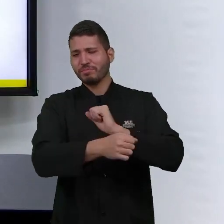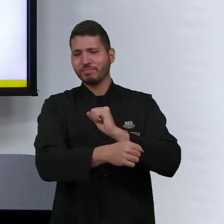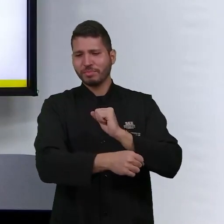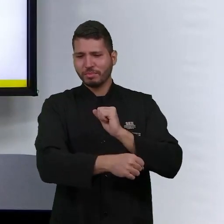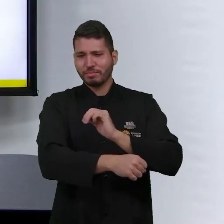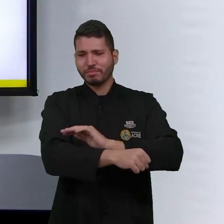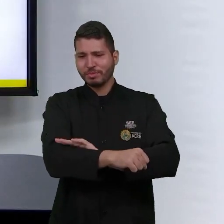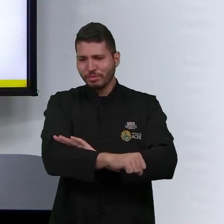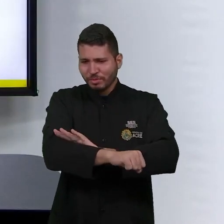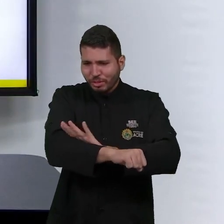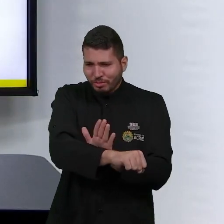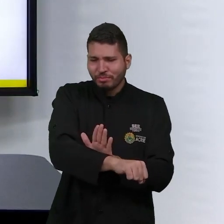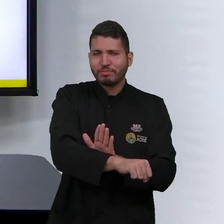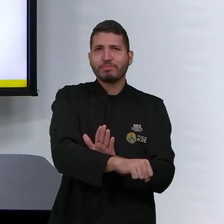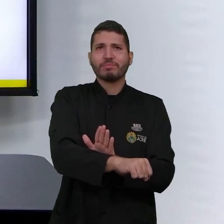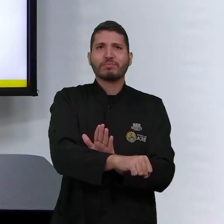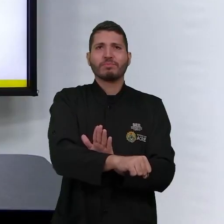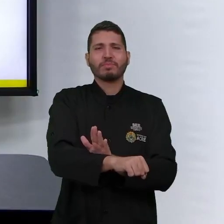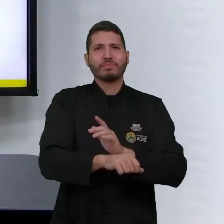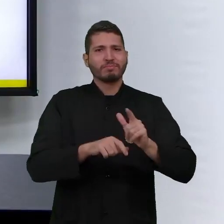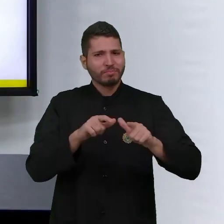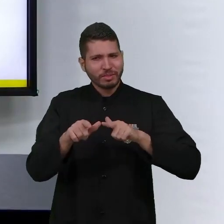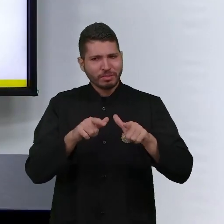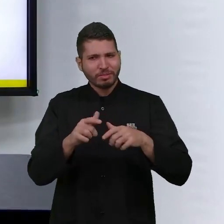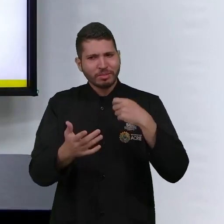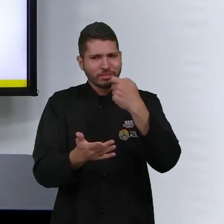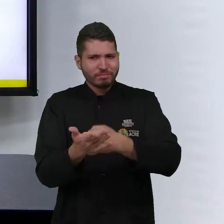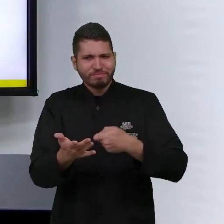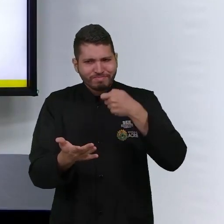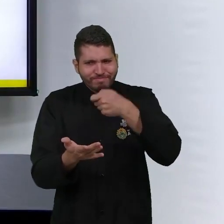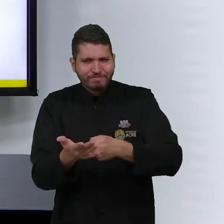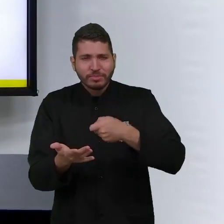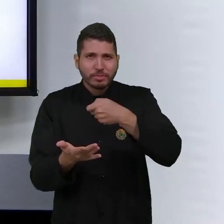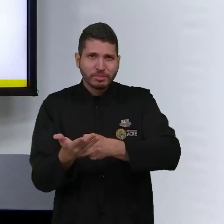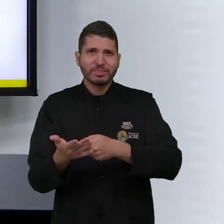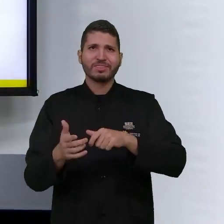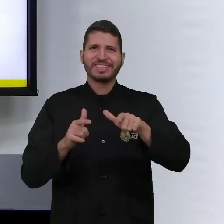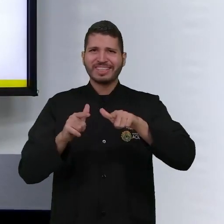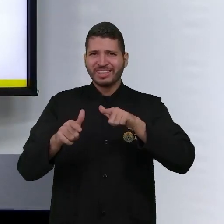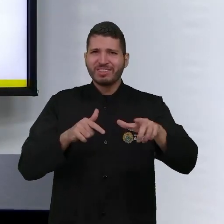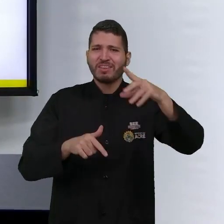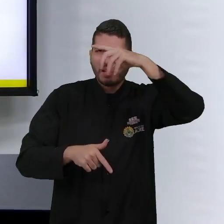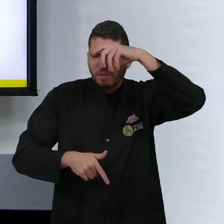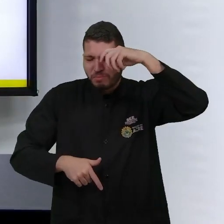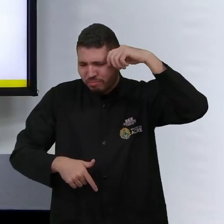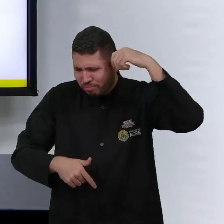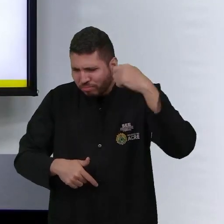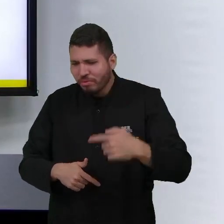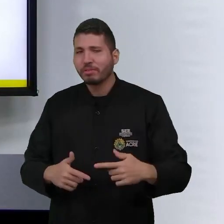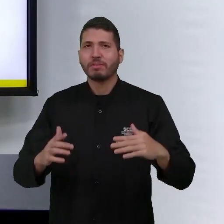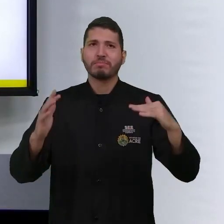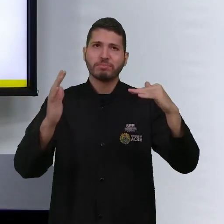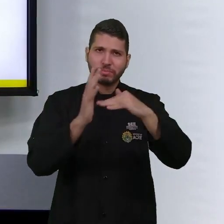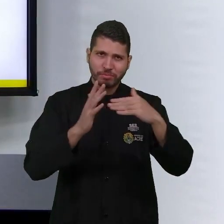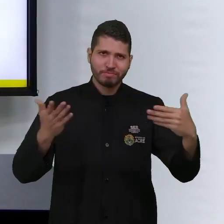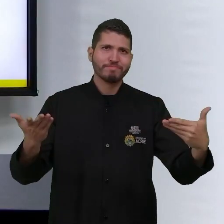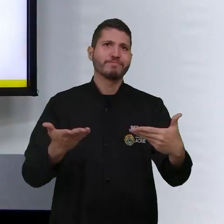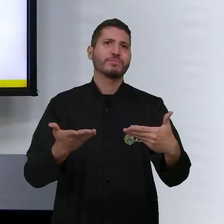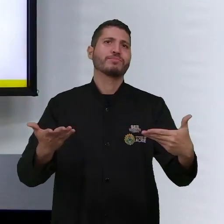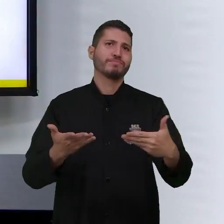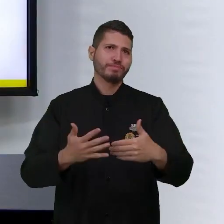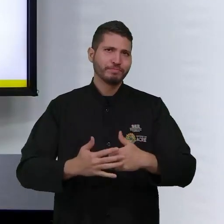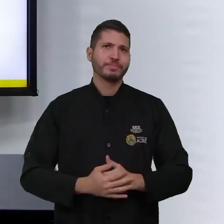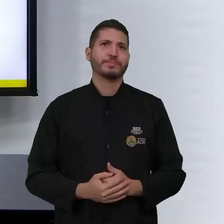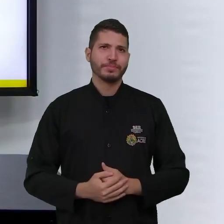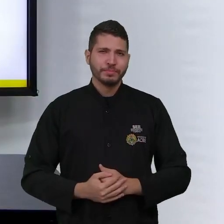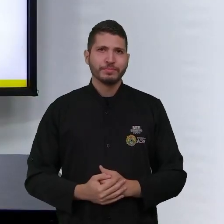é? Esse legado de trabalho forçado, de trabalho degradante aí, continua até os dias de hoje, infelizmente.